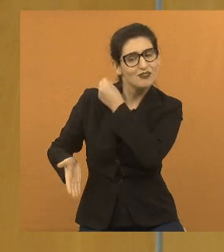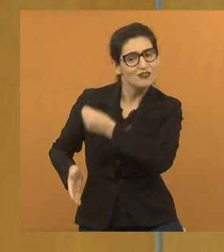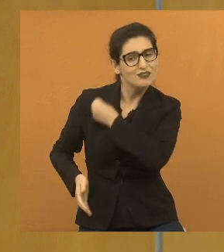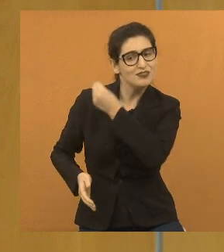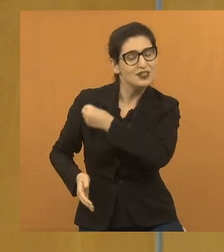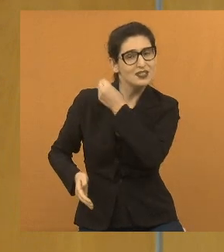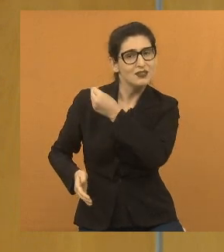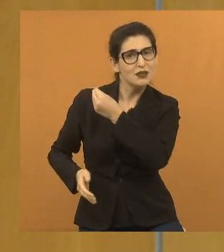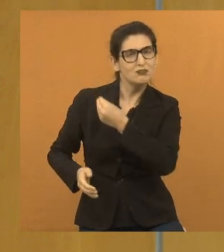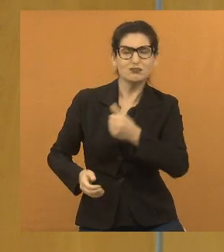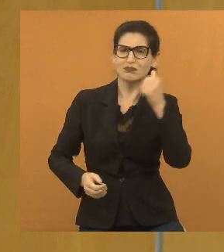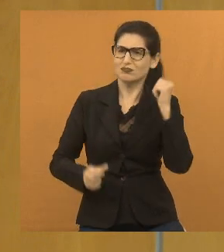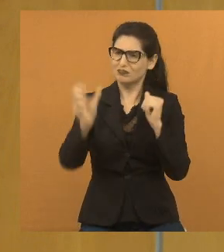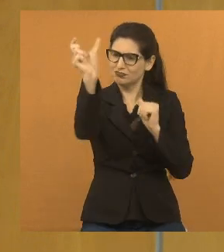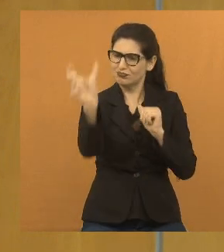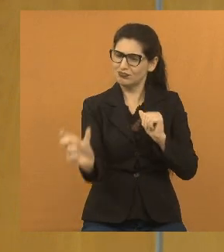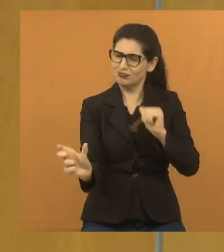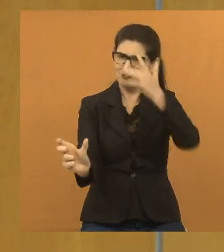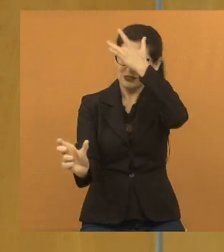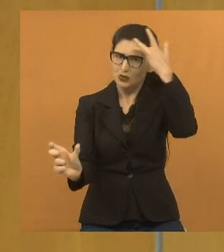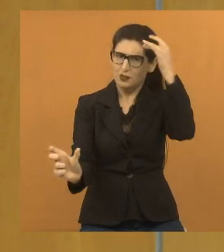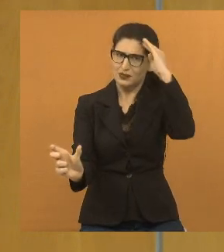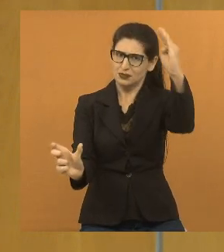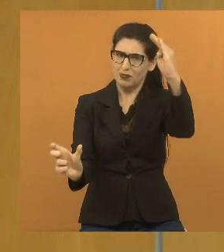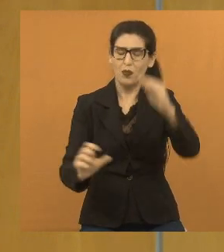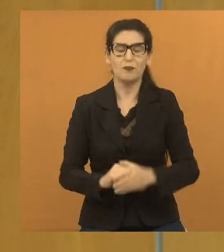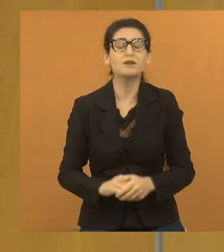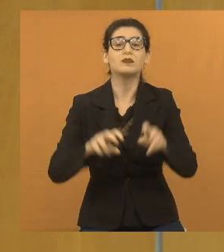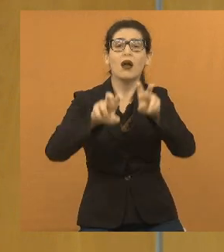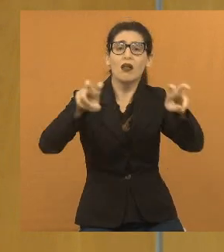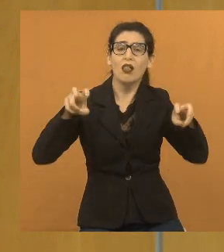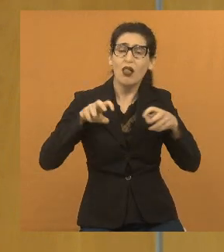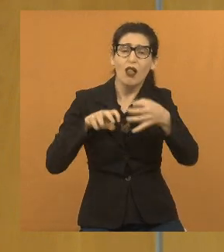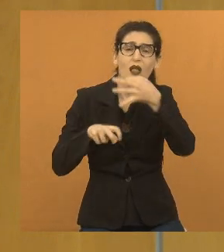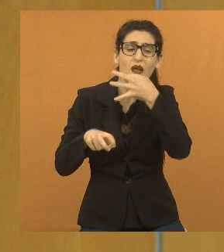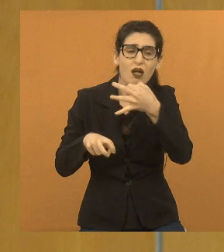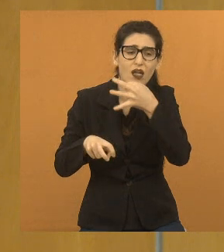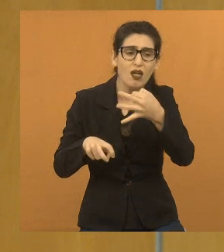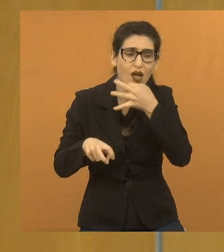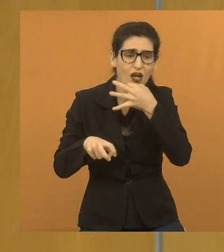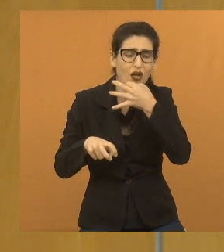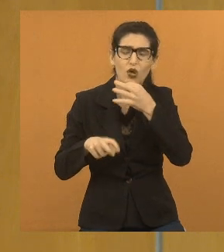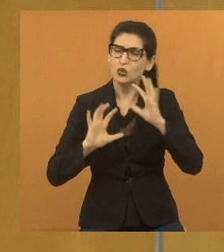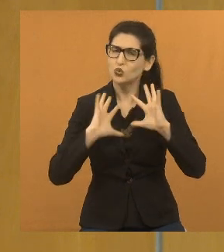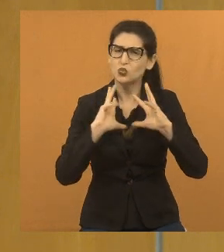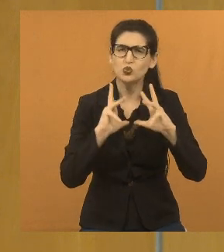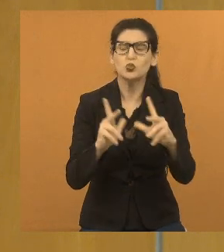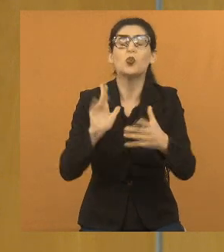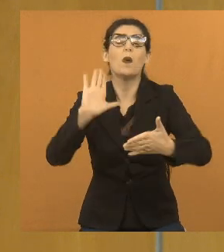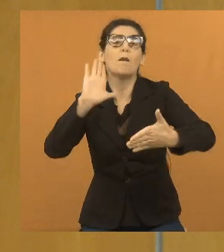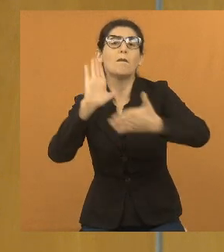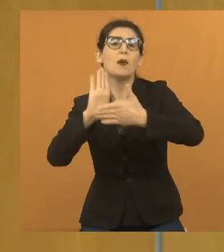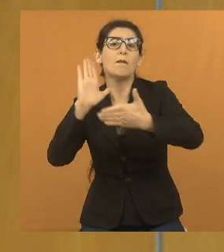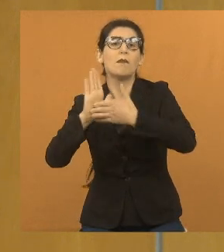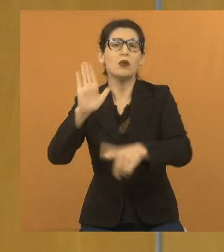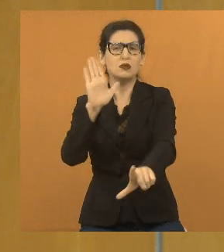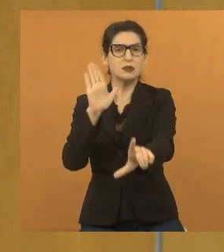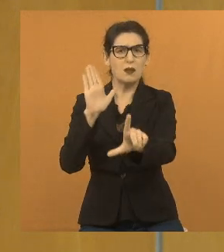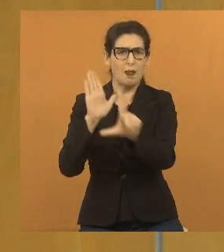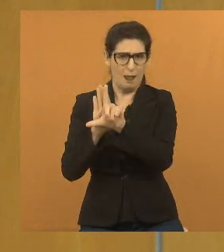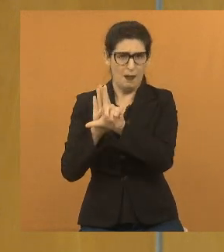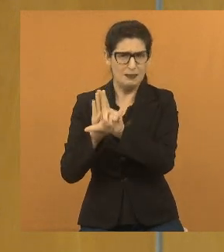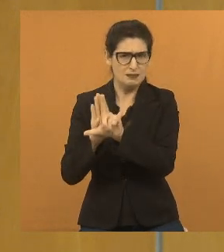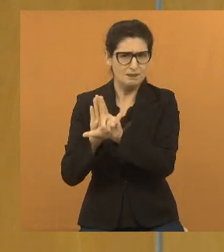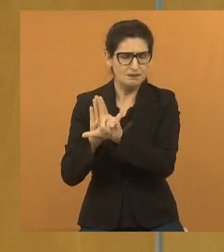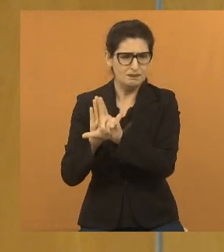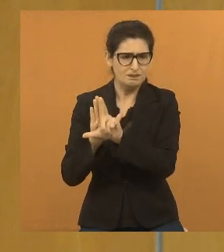vale ressaltar para esta audiência pública: os mapas e proposta da lei se